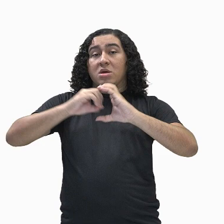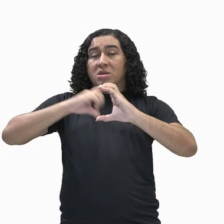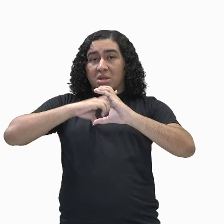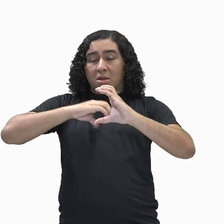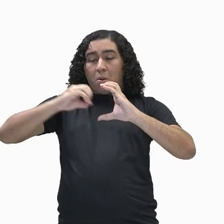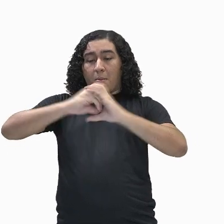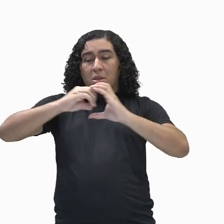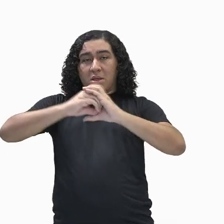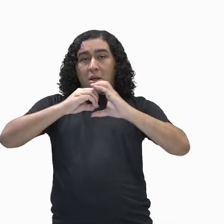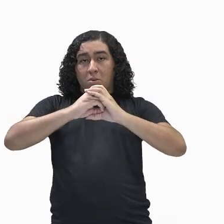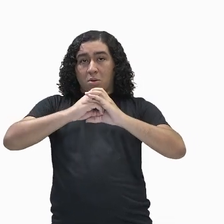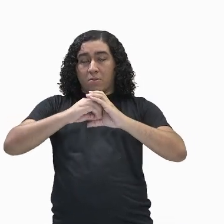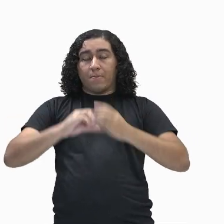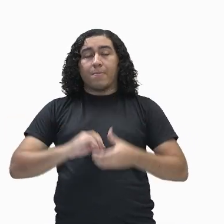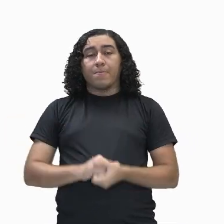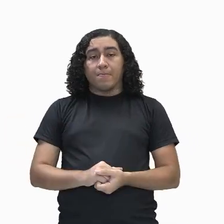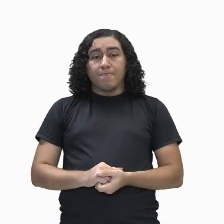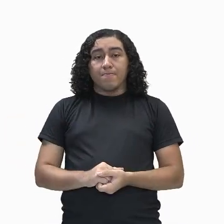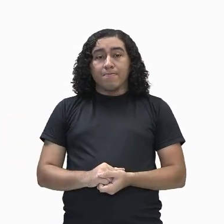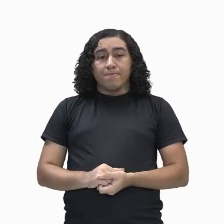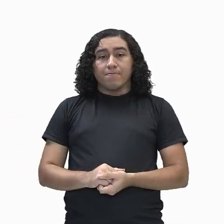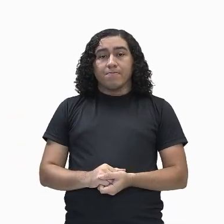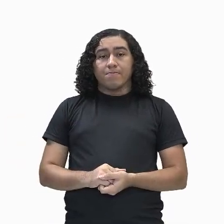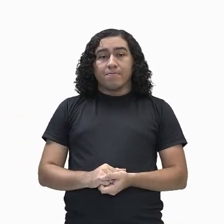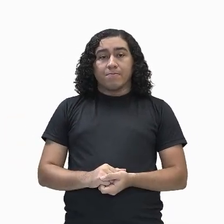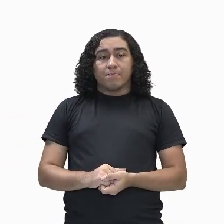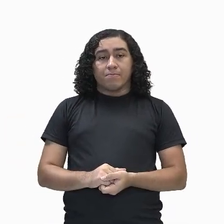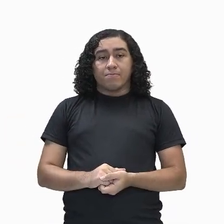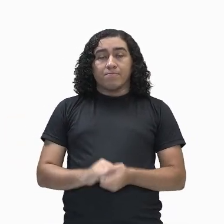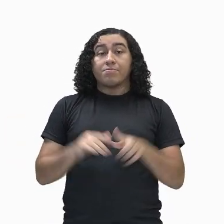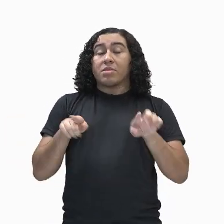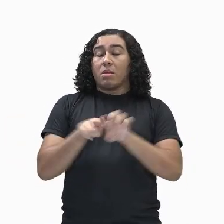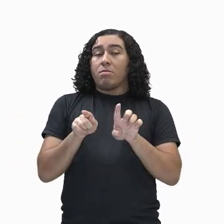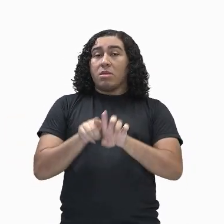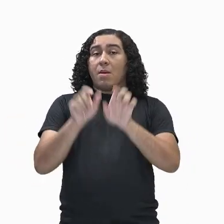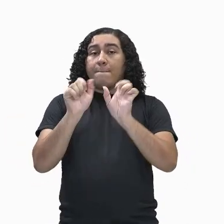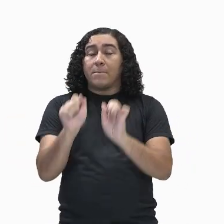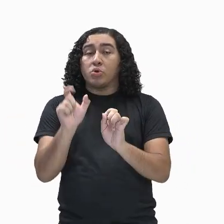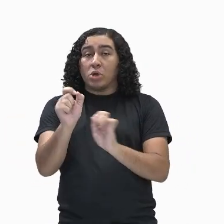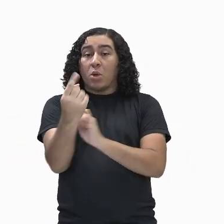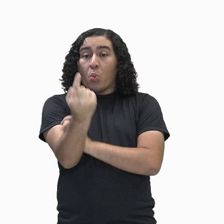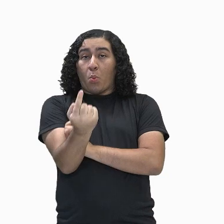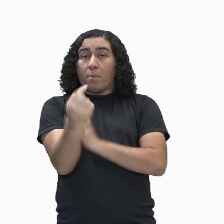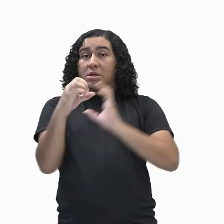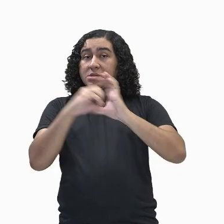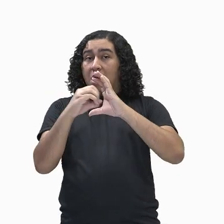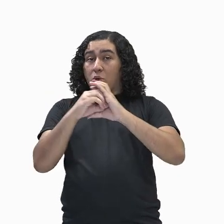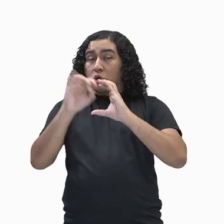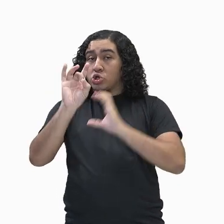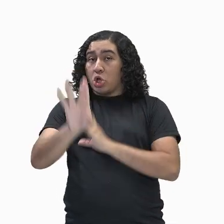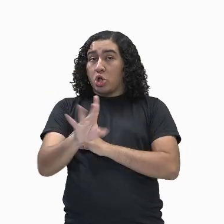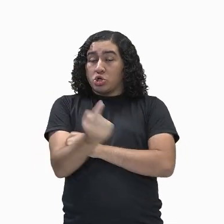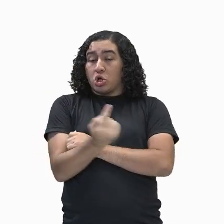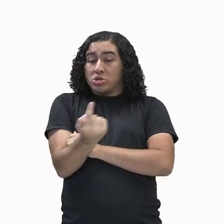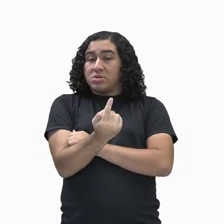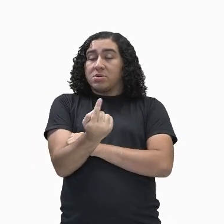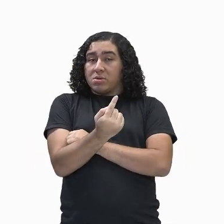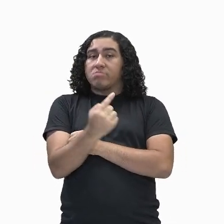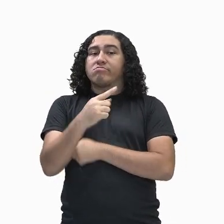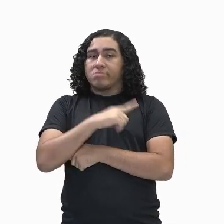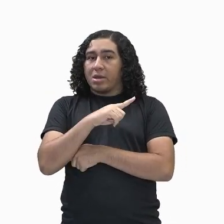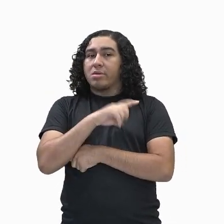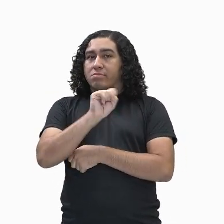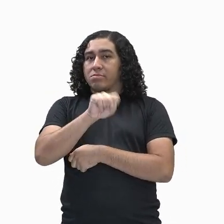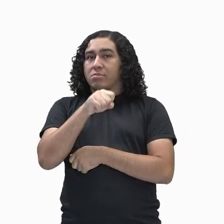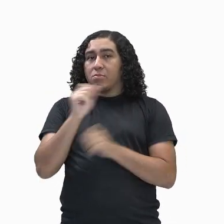células eucariontes, certo? Eles também podem ser unicelulares. Então, alguns protistas podem